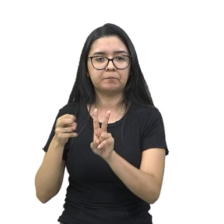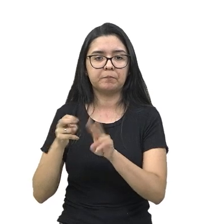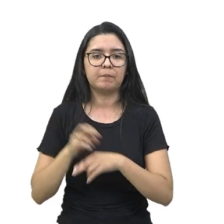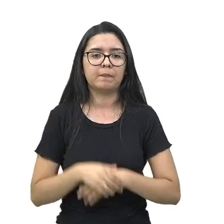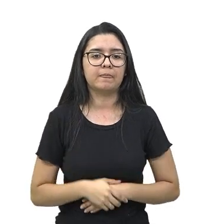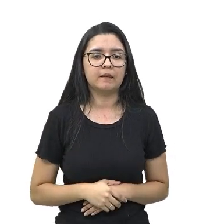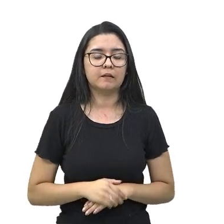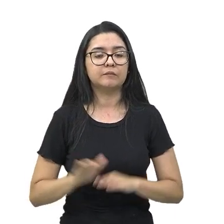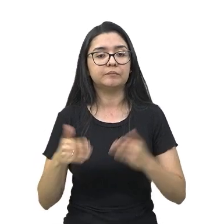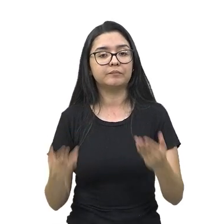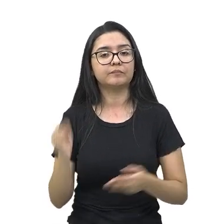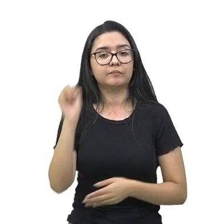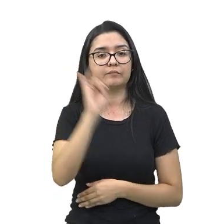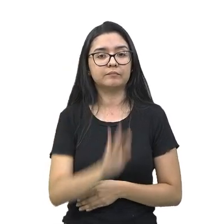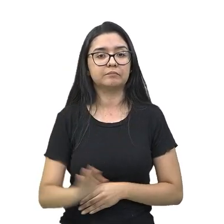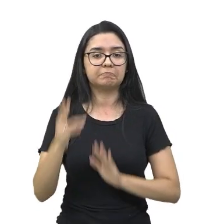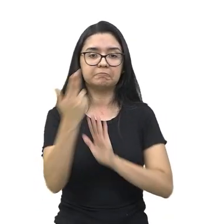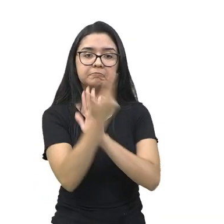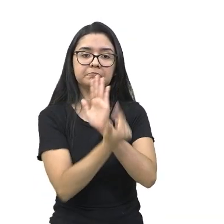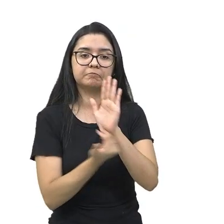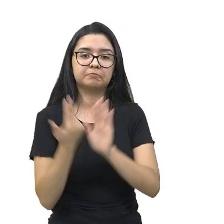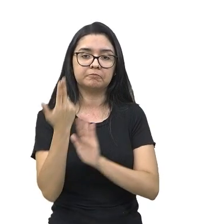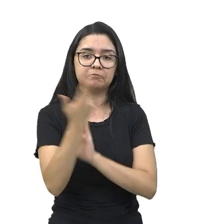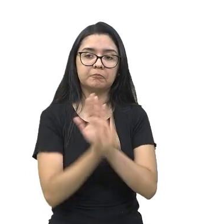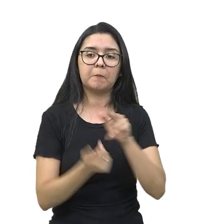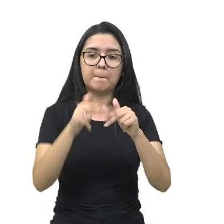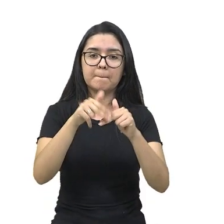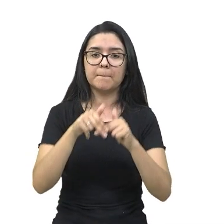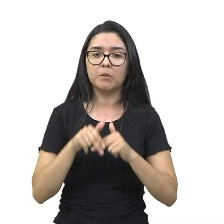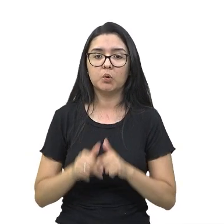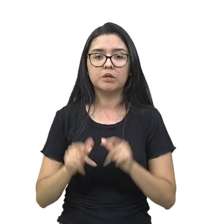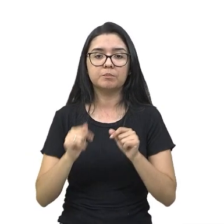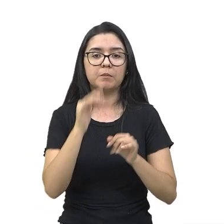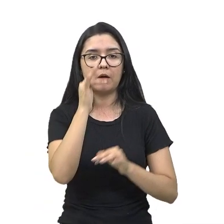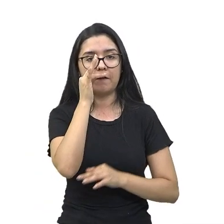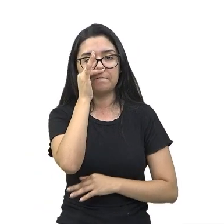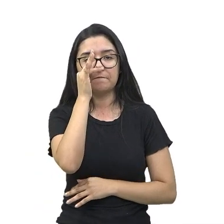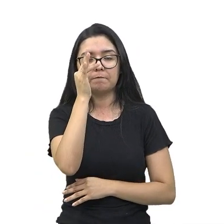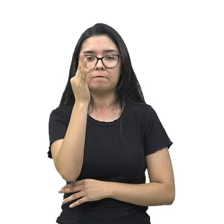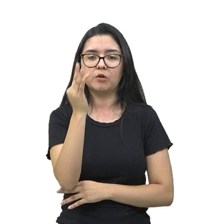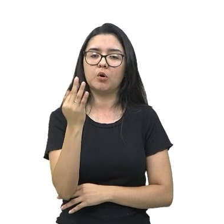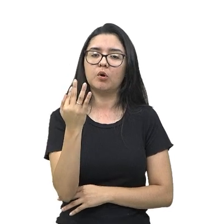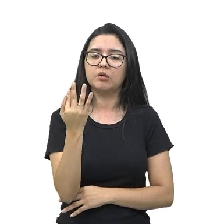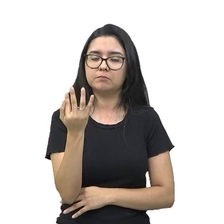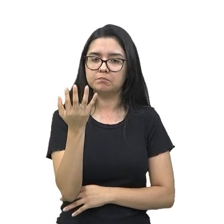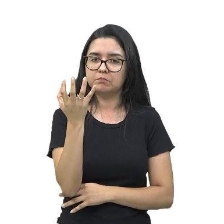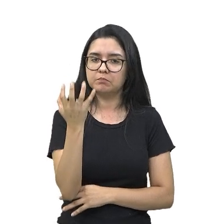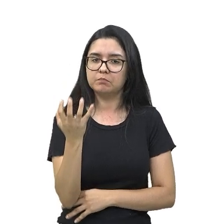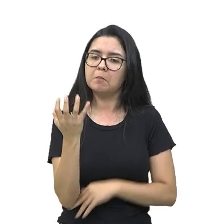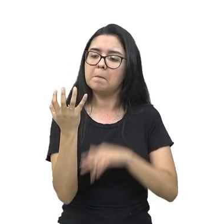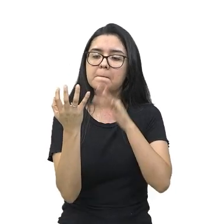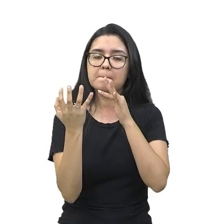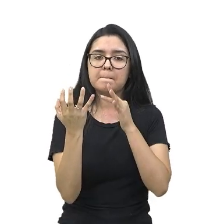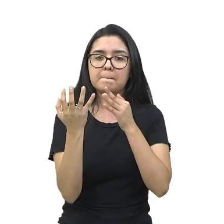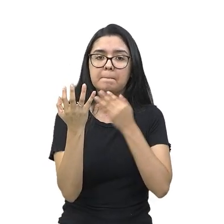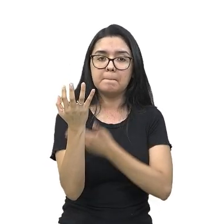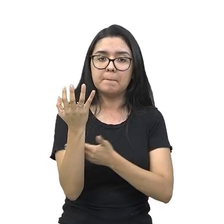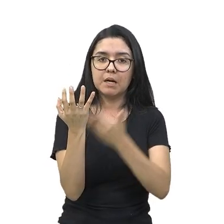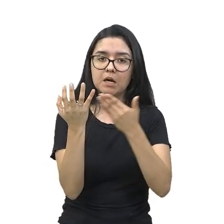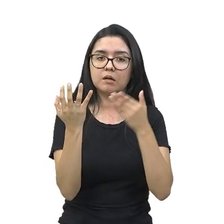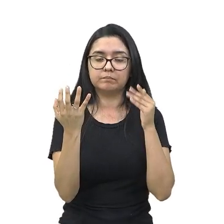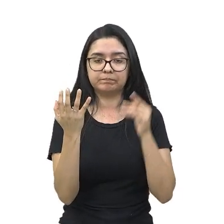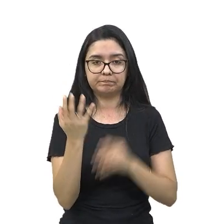E essa imagem bonita, né? Conta-se que por isso as flores perfumadas e brancas da Vitória Régia